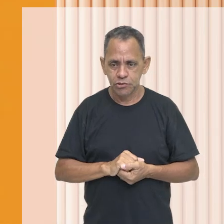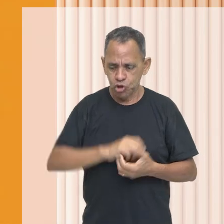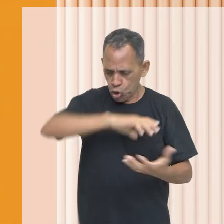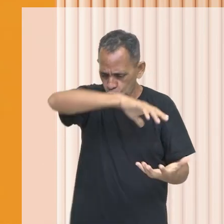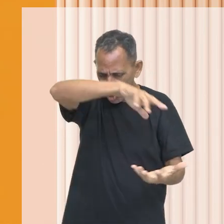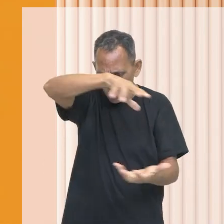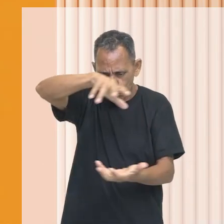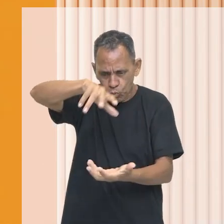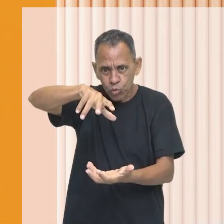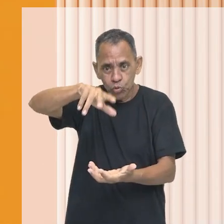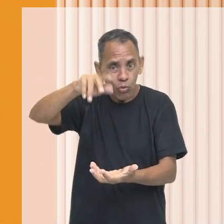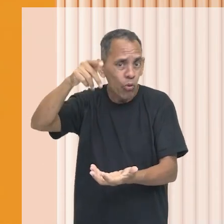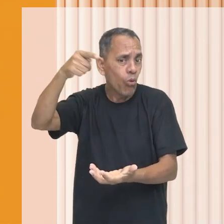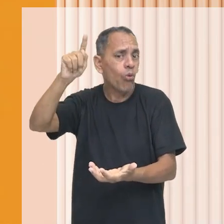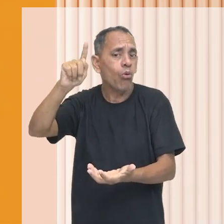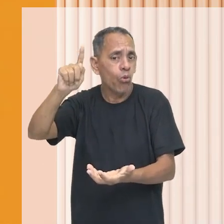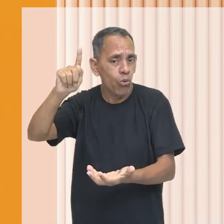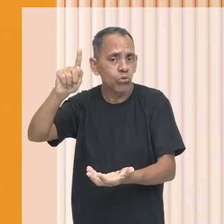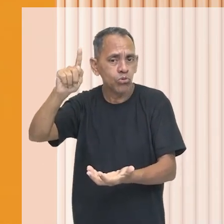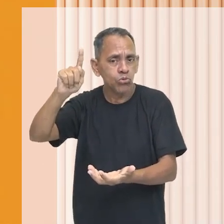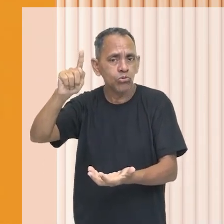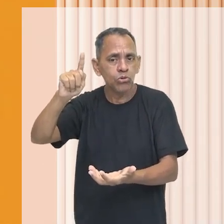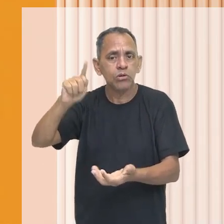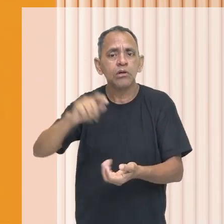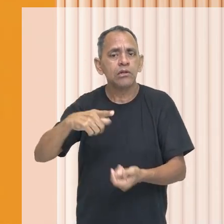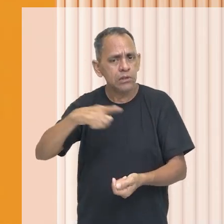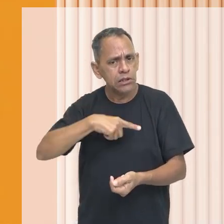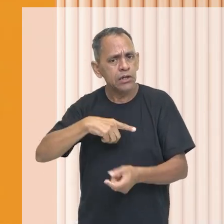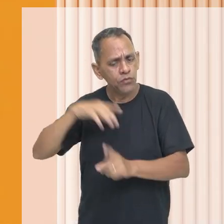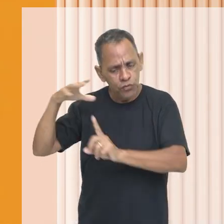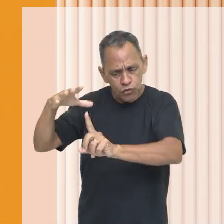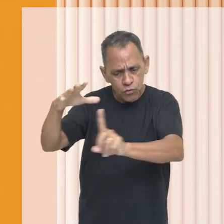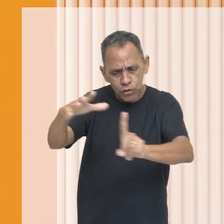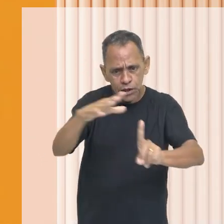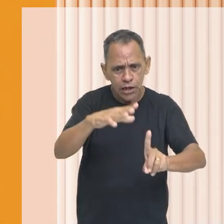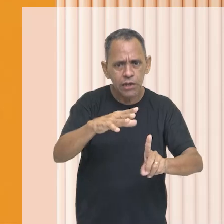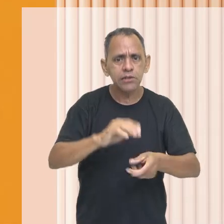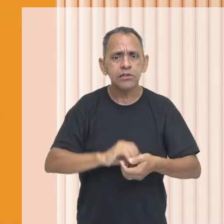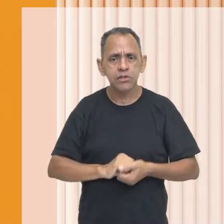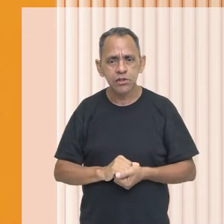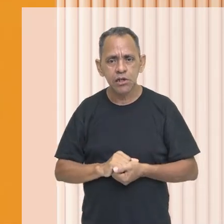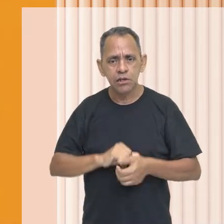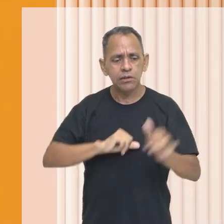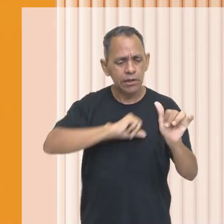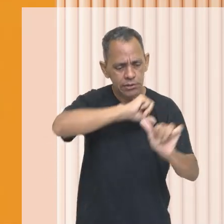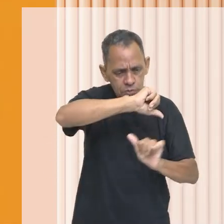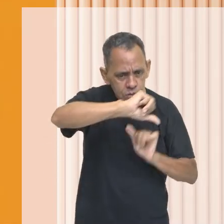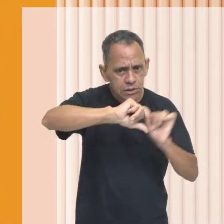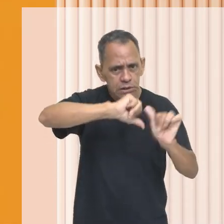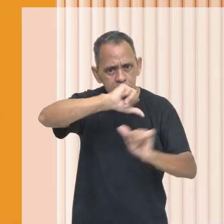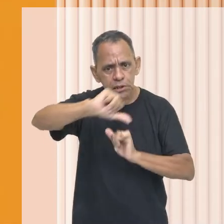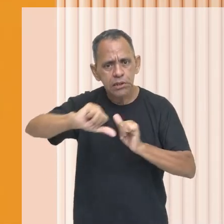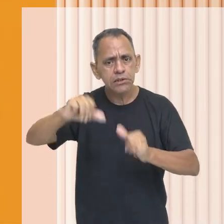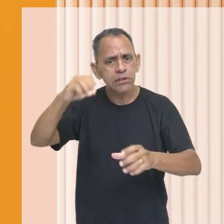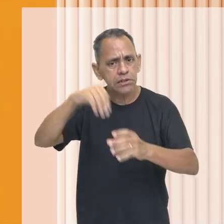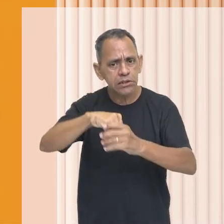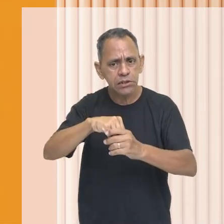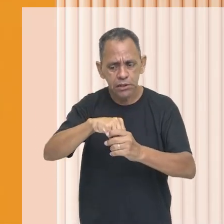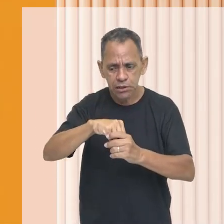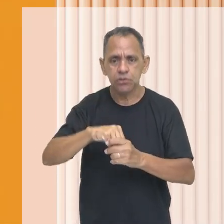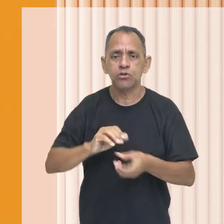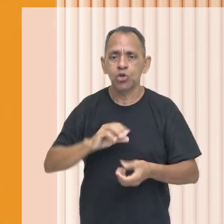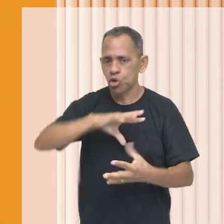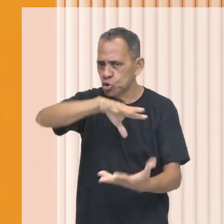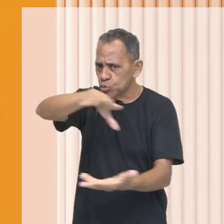Terra. Então, ele sofreu influências diretas dessas mudanças mundiais, desse contexto